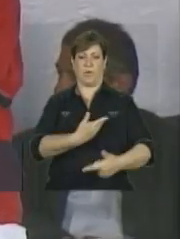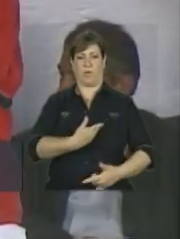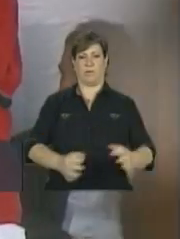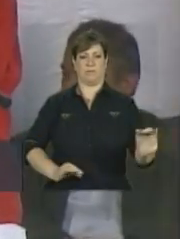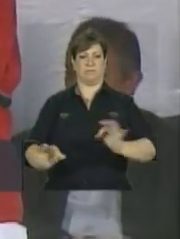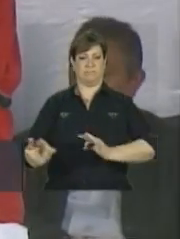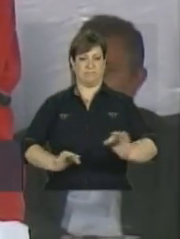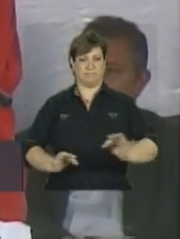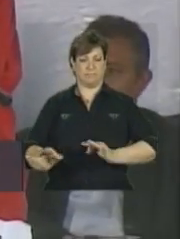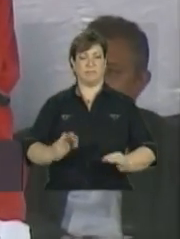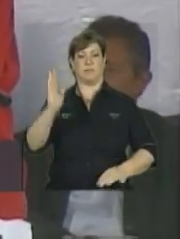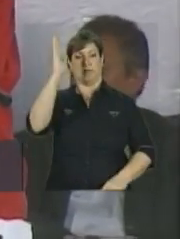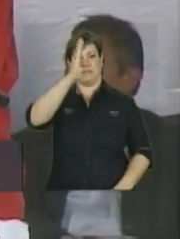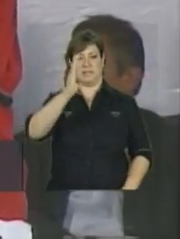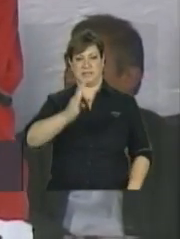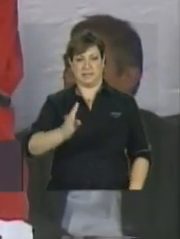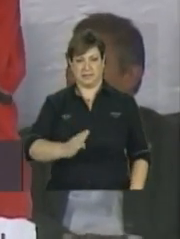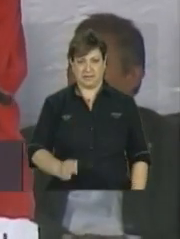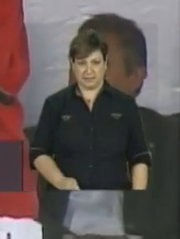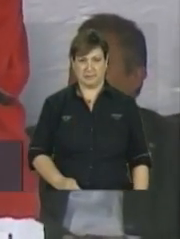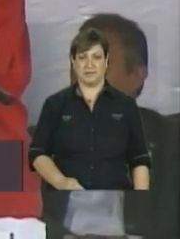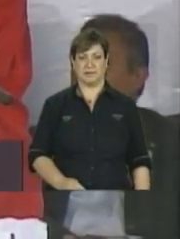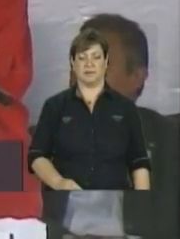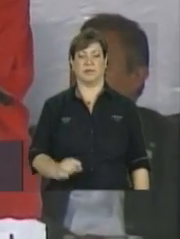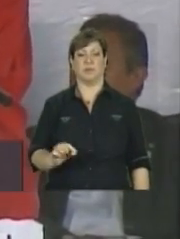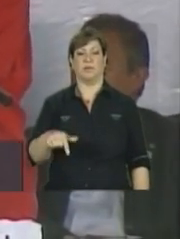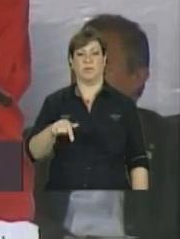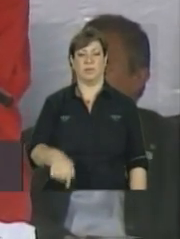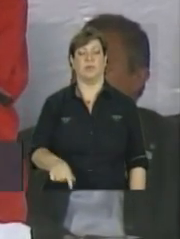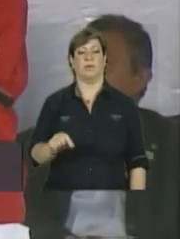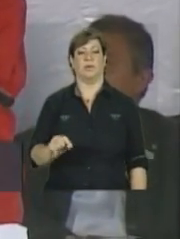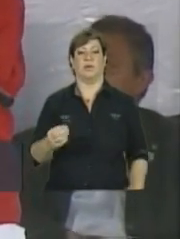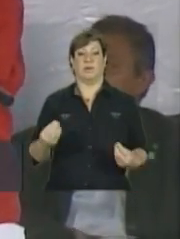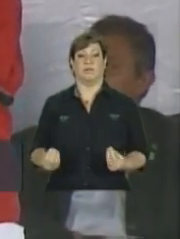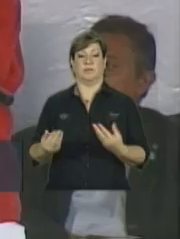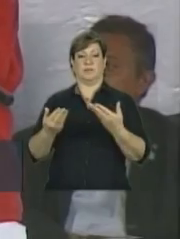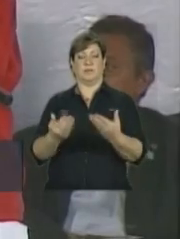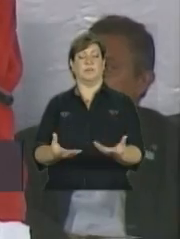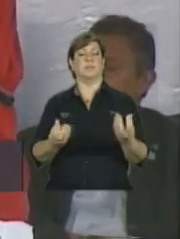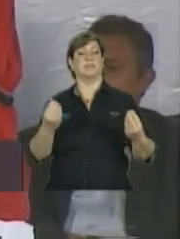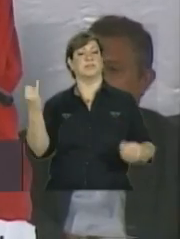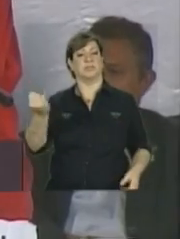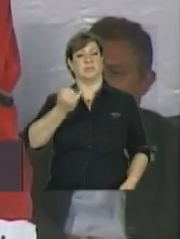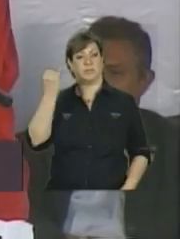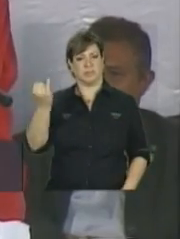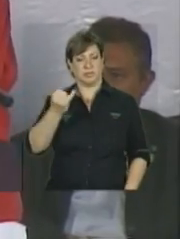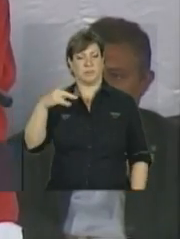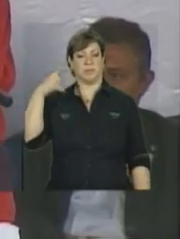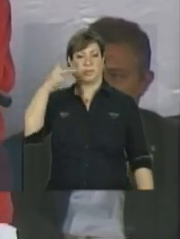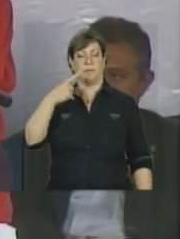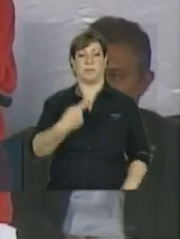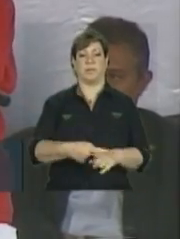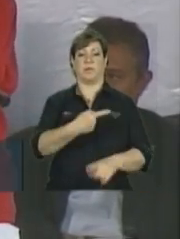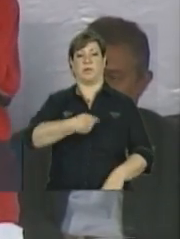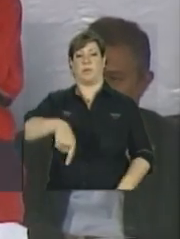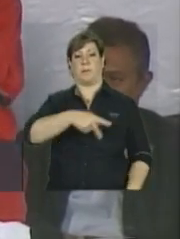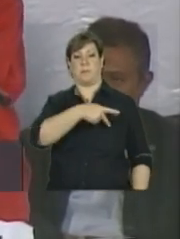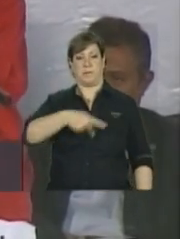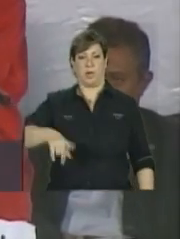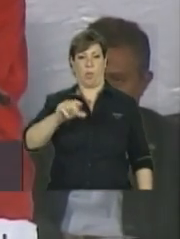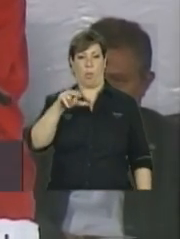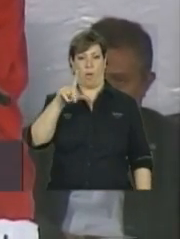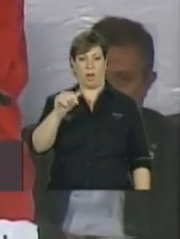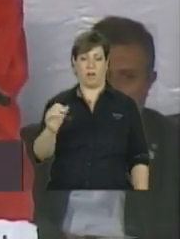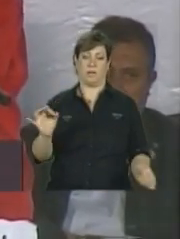governar o Brasil num legado político muito importante deixado pelo nosso